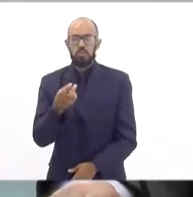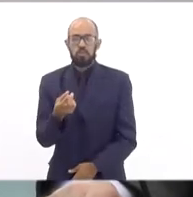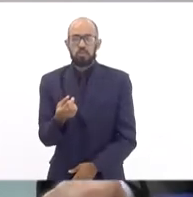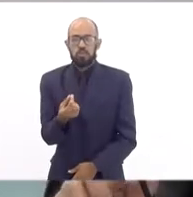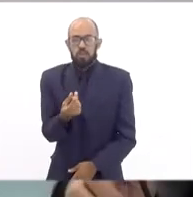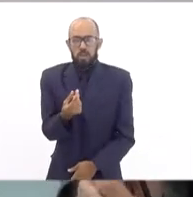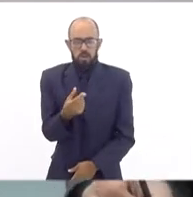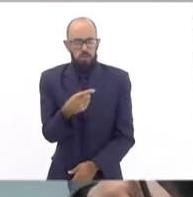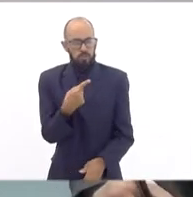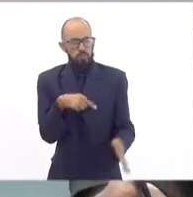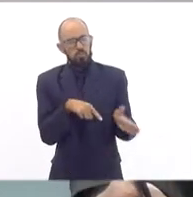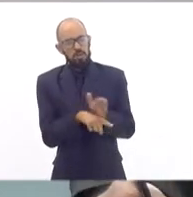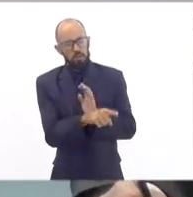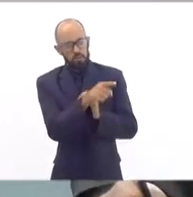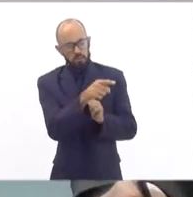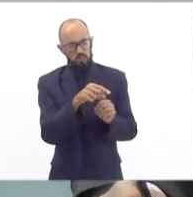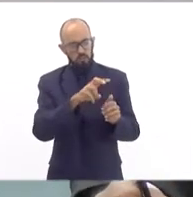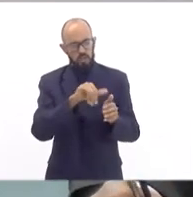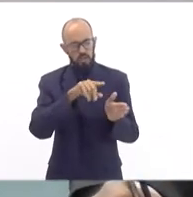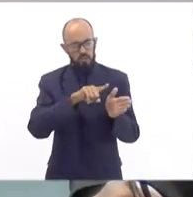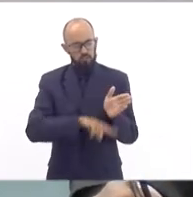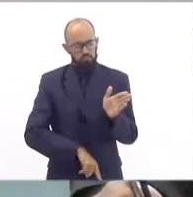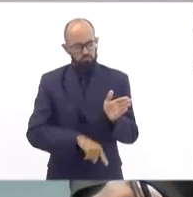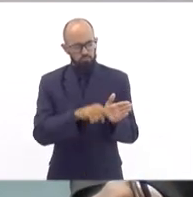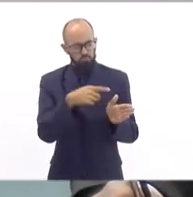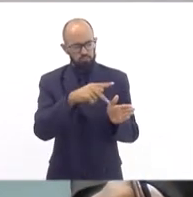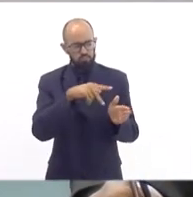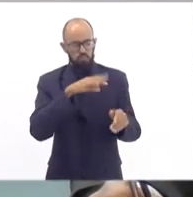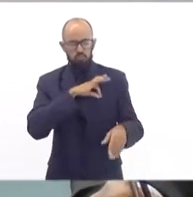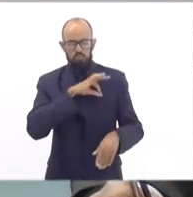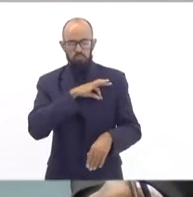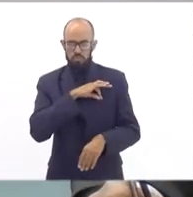vai afetar muito o seu orçamento?